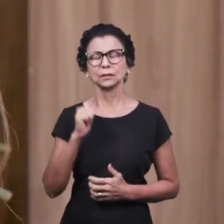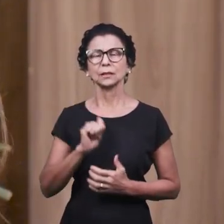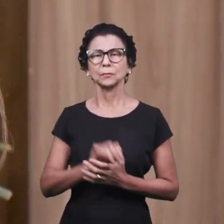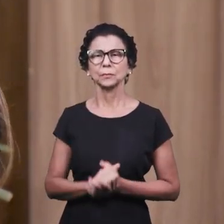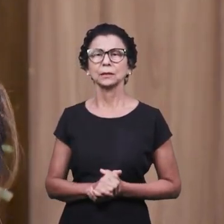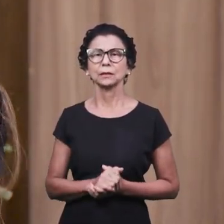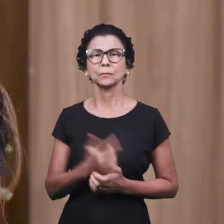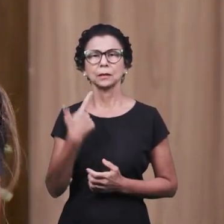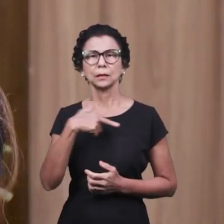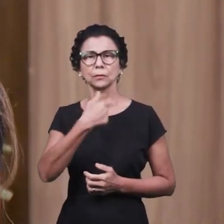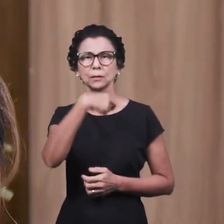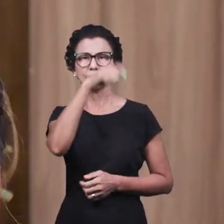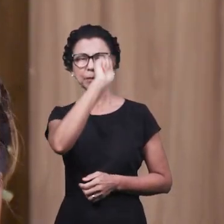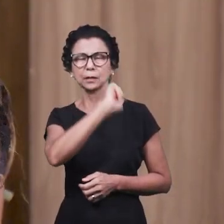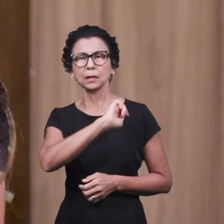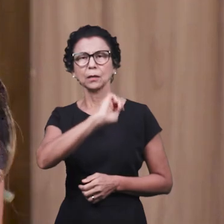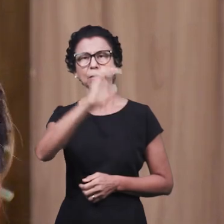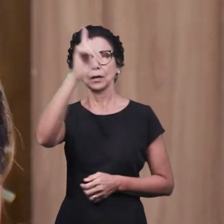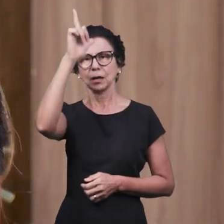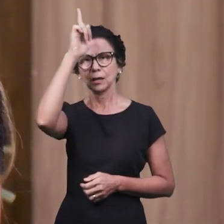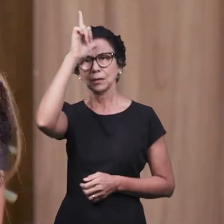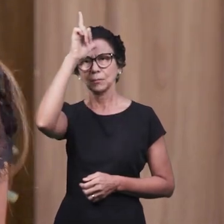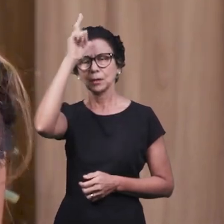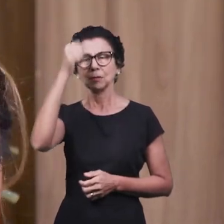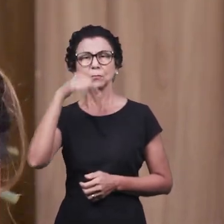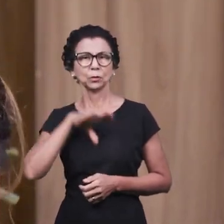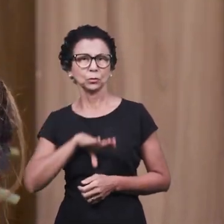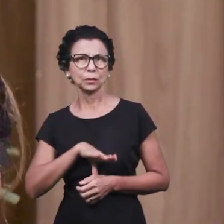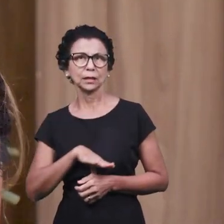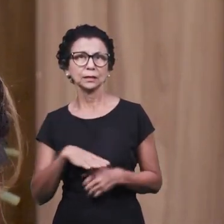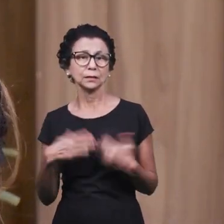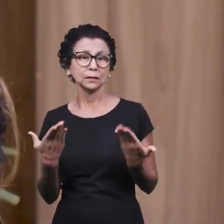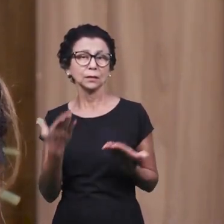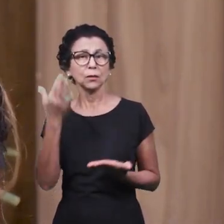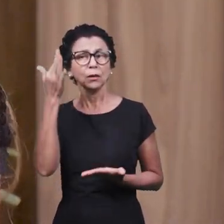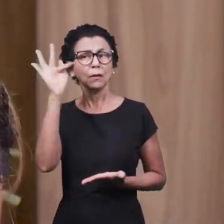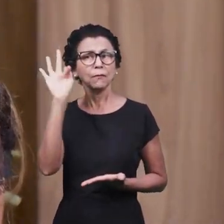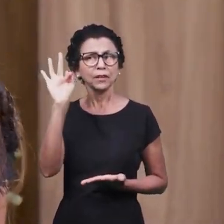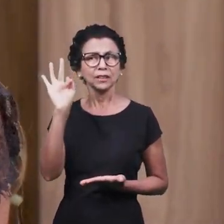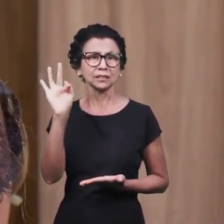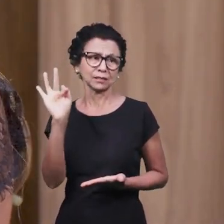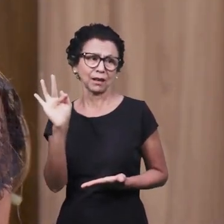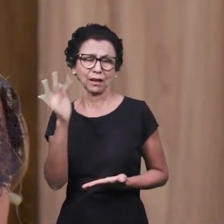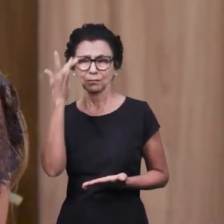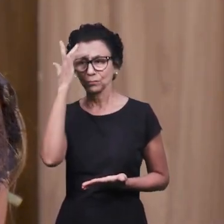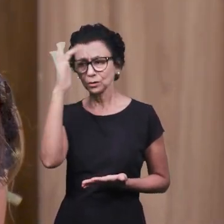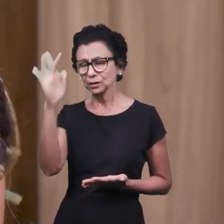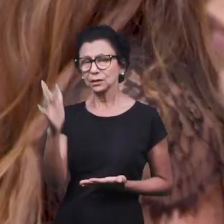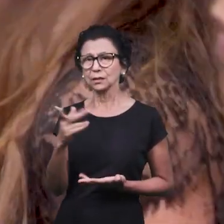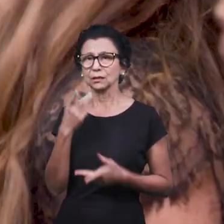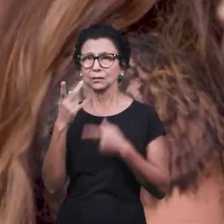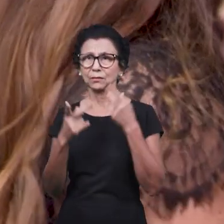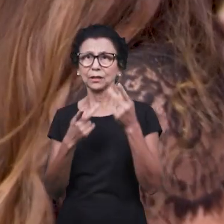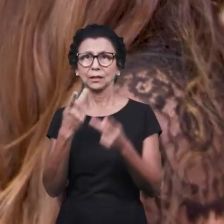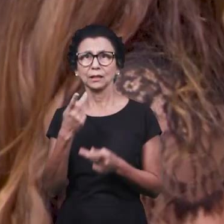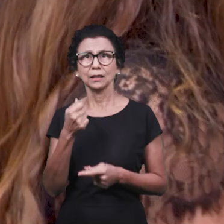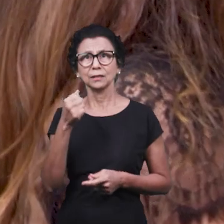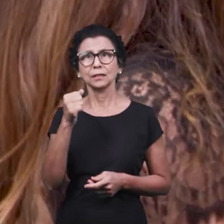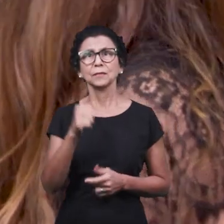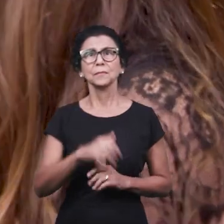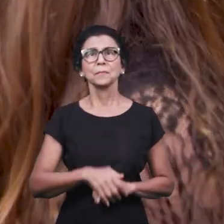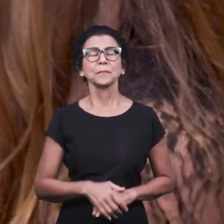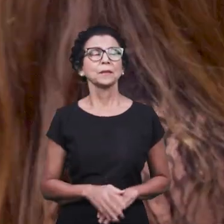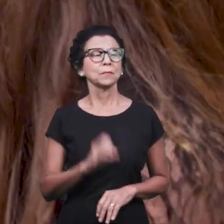o espanhol, o alemão, além do português, que é a nossa língua. Então, o francês eu fiquei assim, eu não sei falar francês, né? Mas tudo